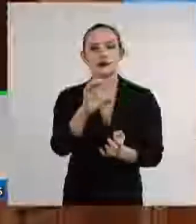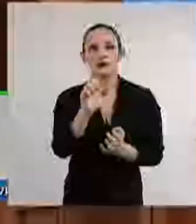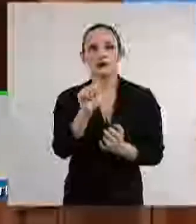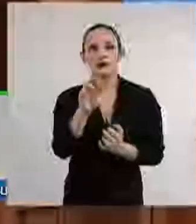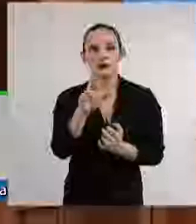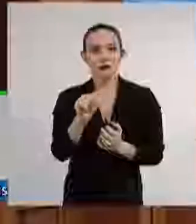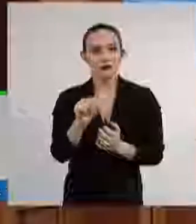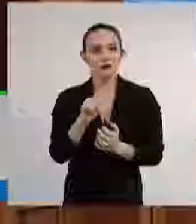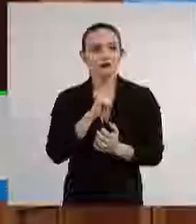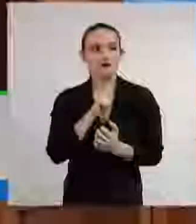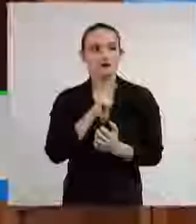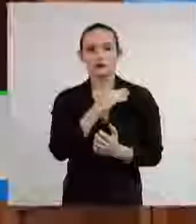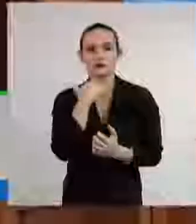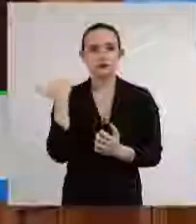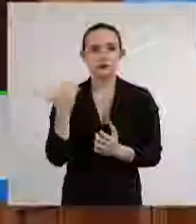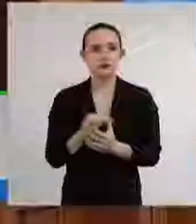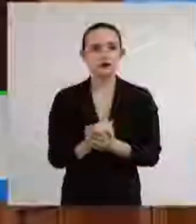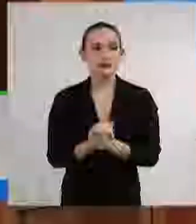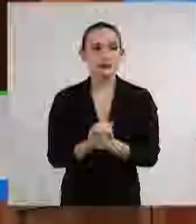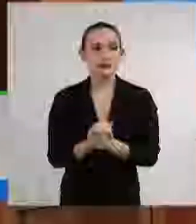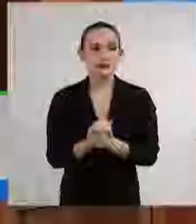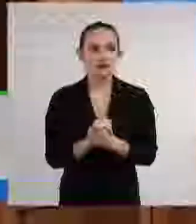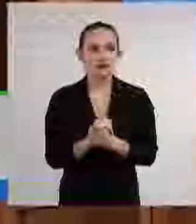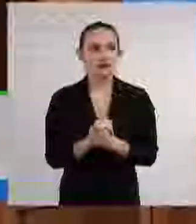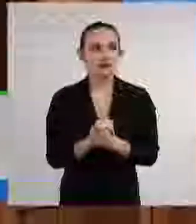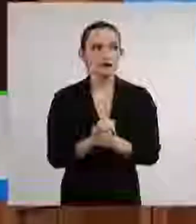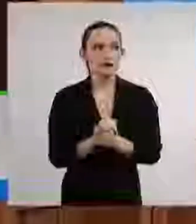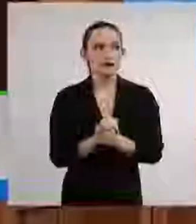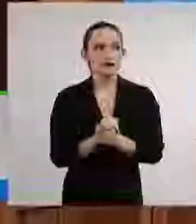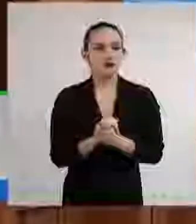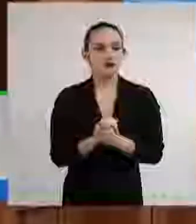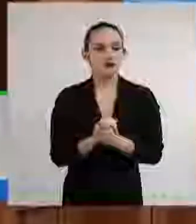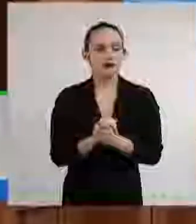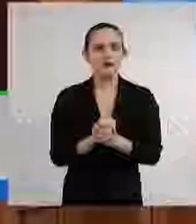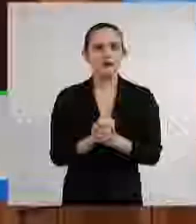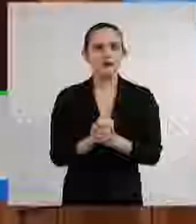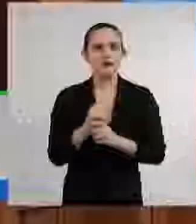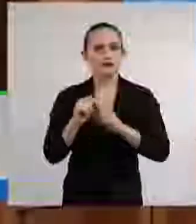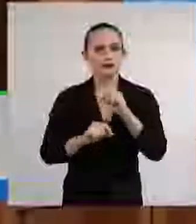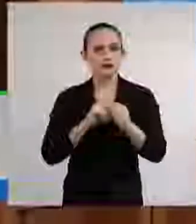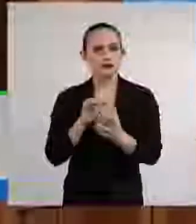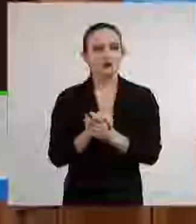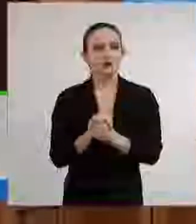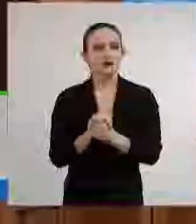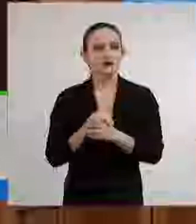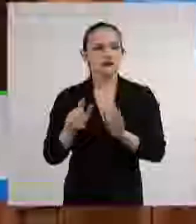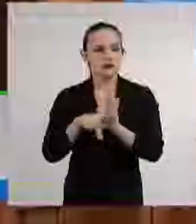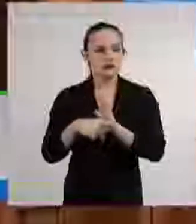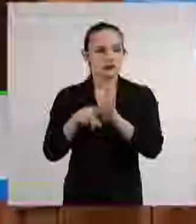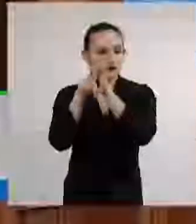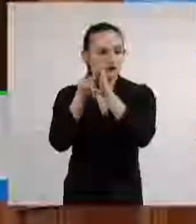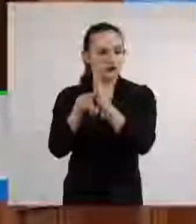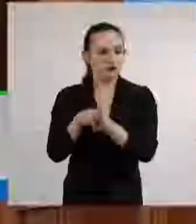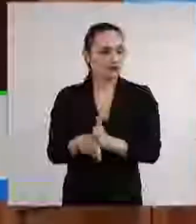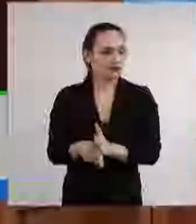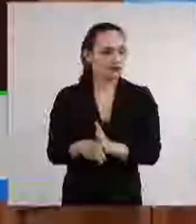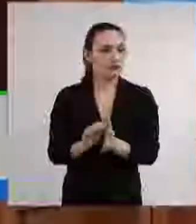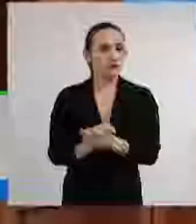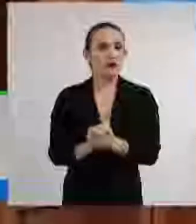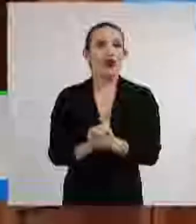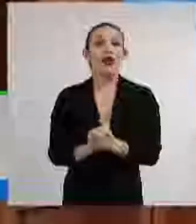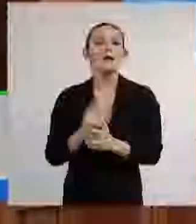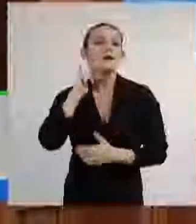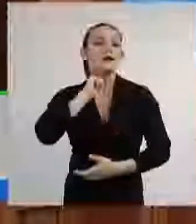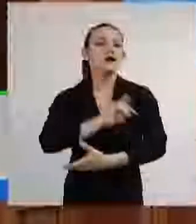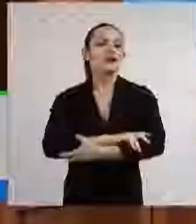cada 100 mil mulheres, também fonte do Anuário 12º Brasileiro de Segurança Pública. Minas Gerais foi o estado em que